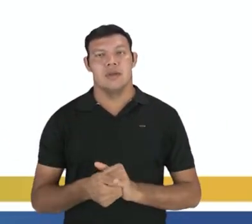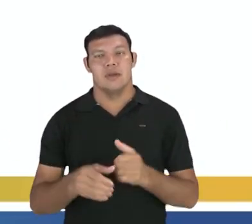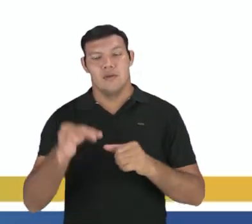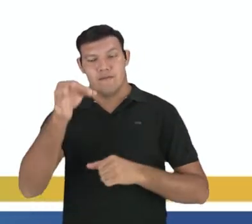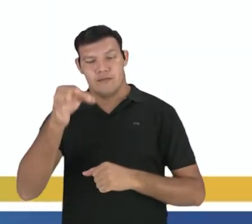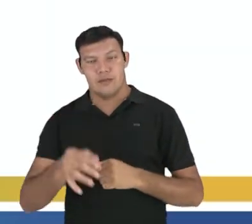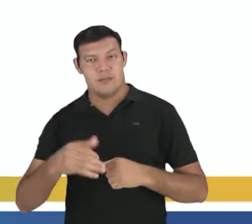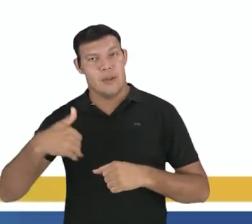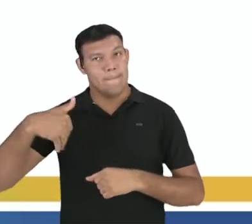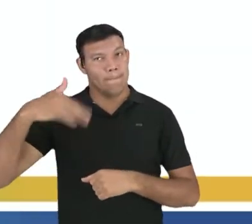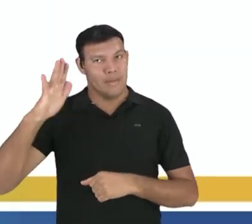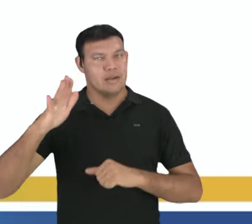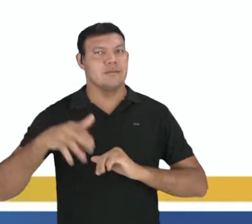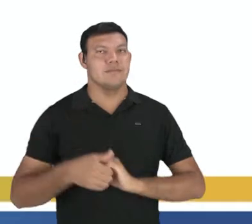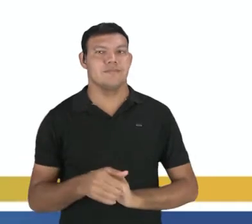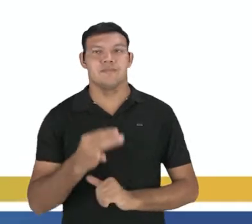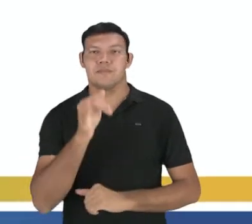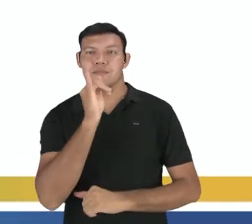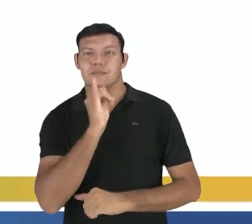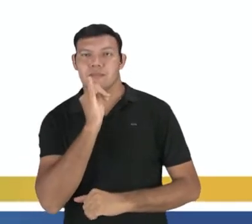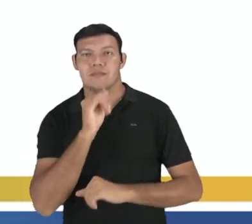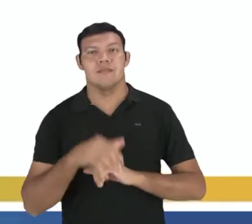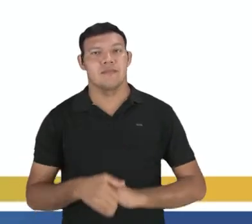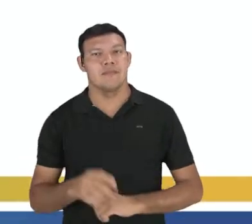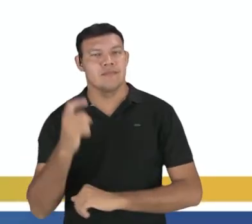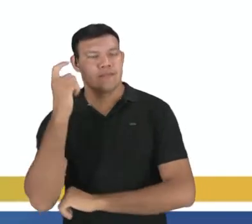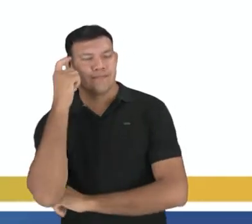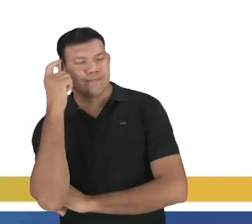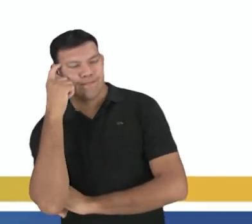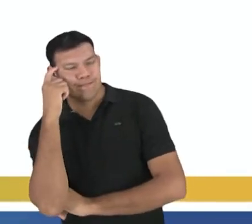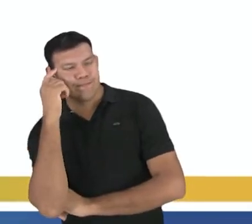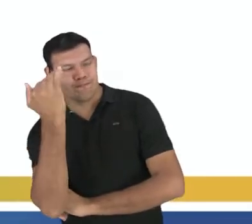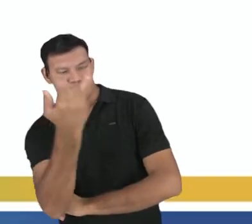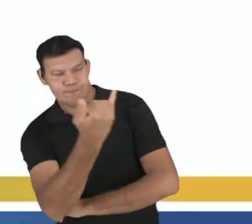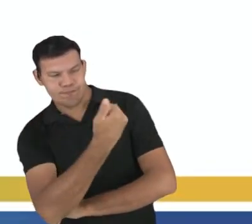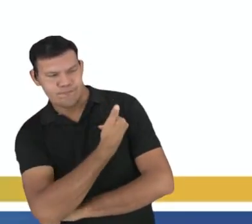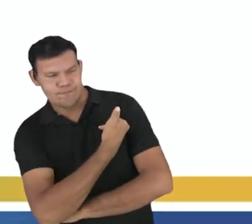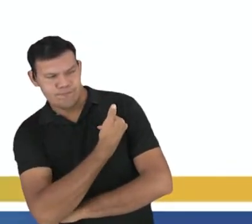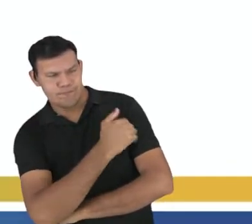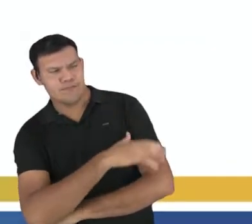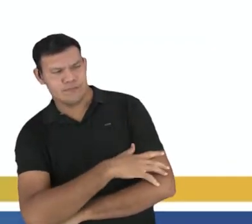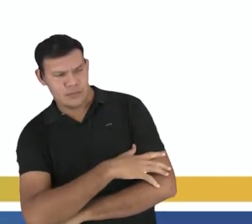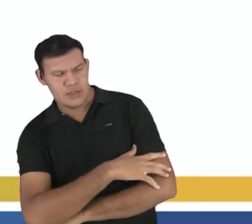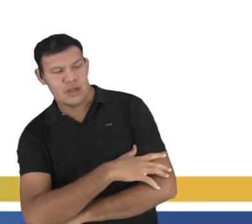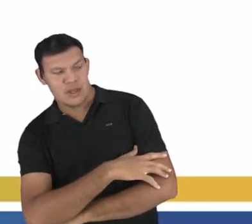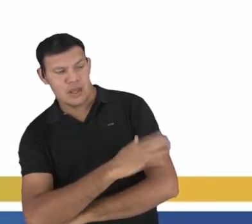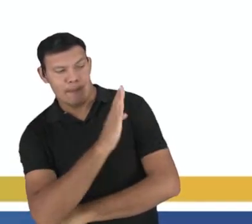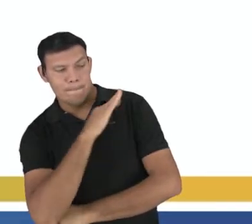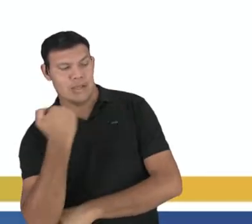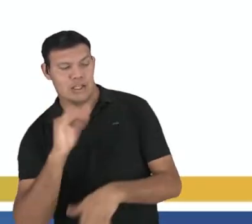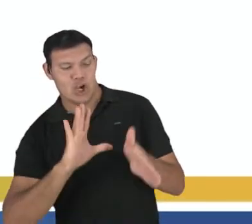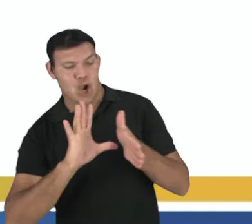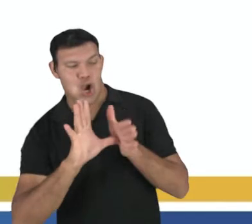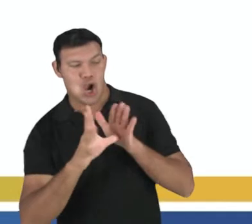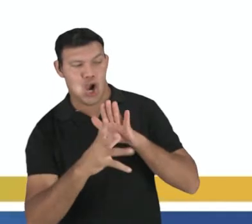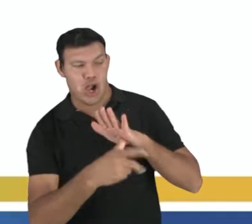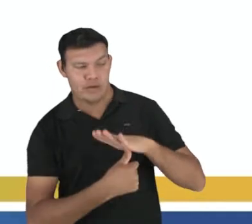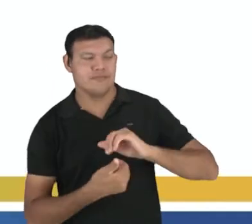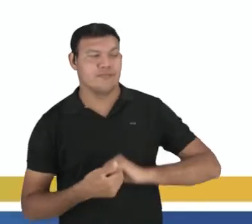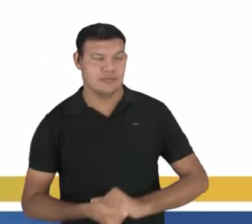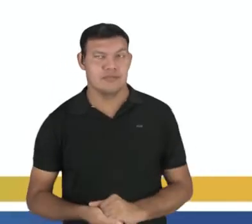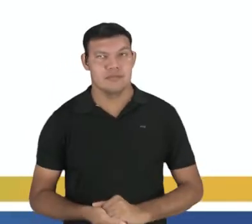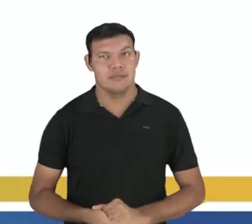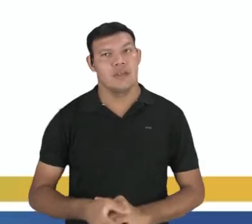perfeito composto. Exemplo, pensei que tivesse dito que tinha matado o ladrão. O